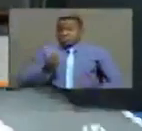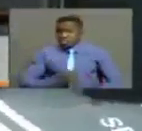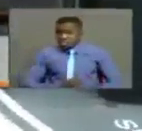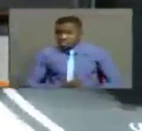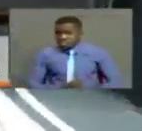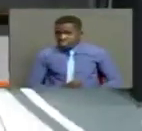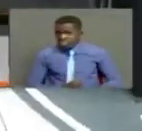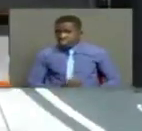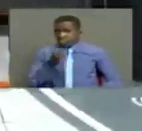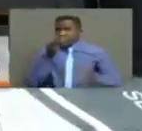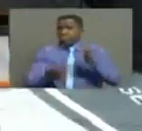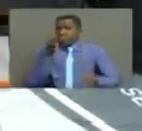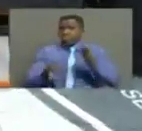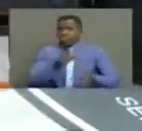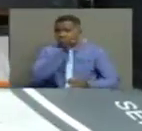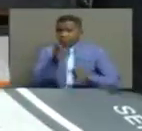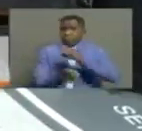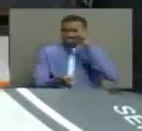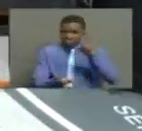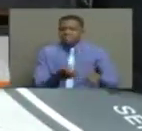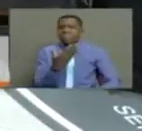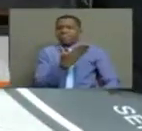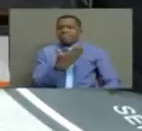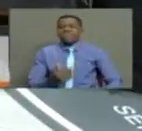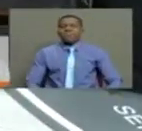tanto dinheiro Imóveis